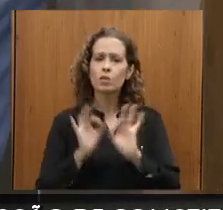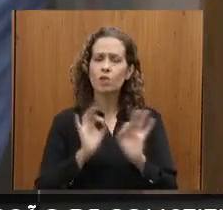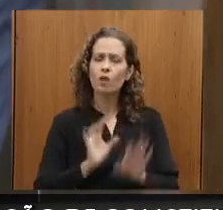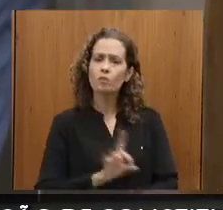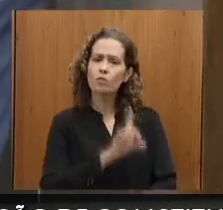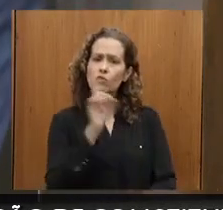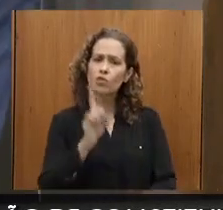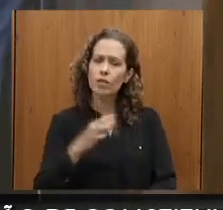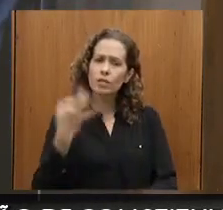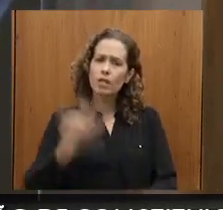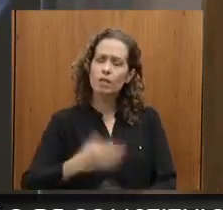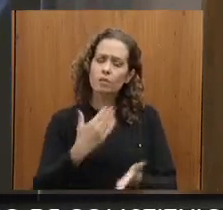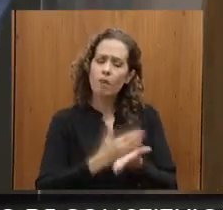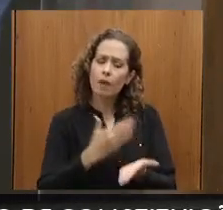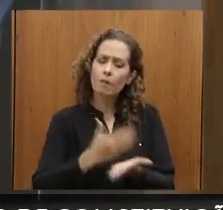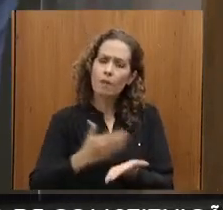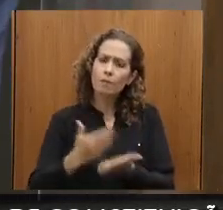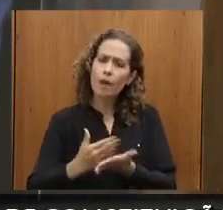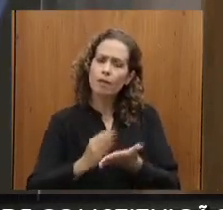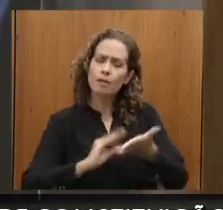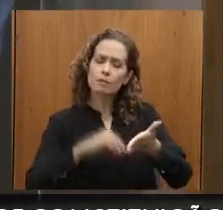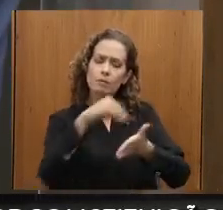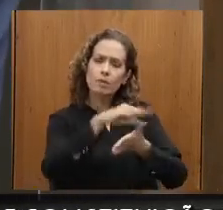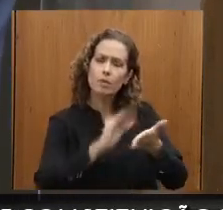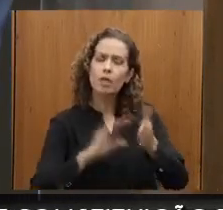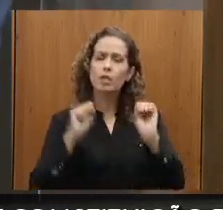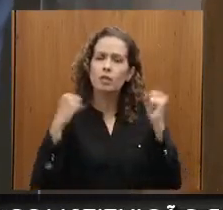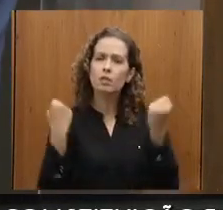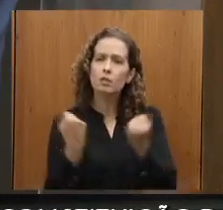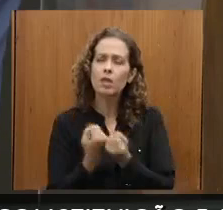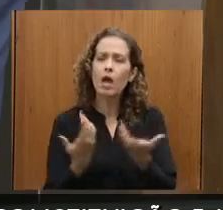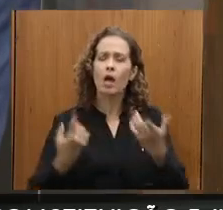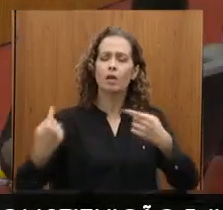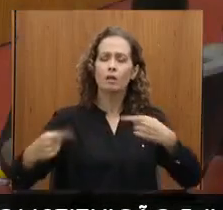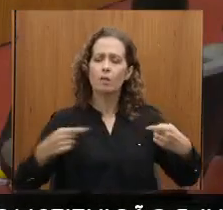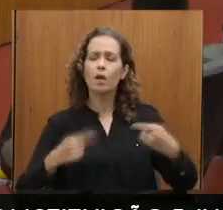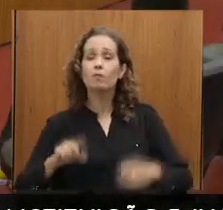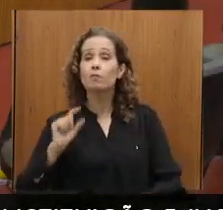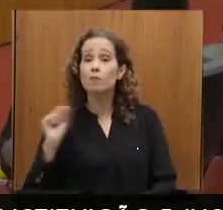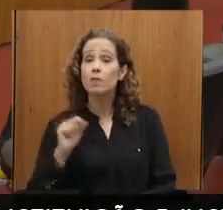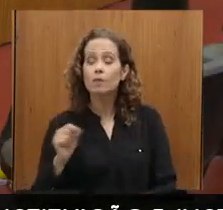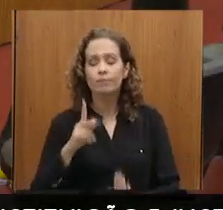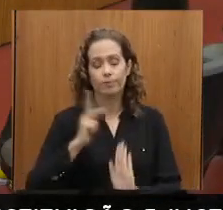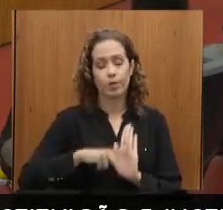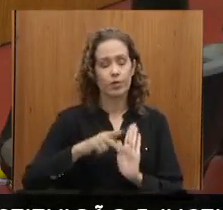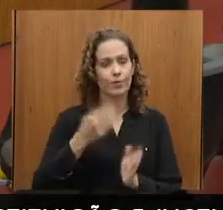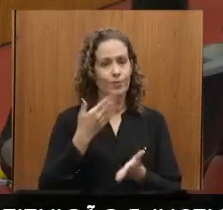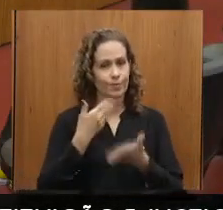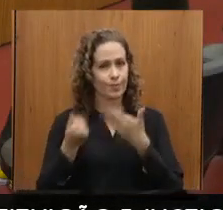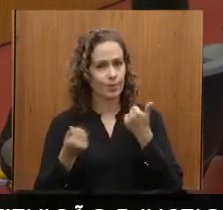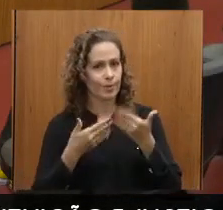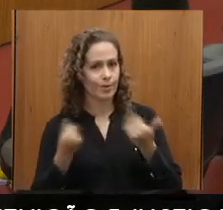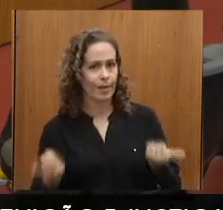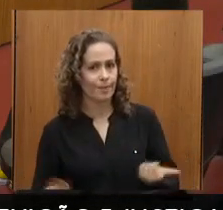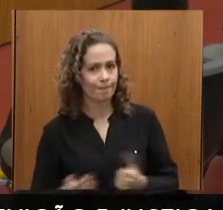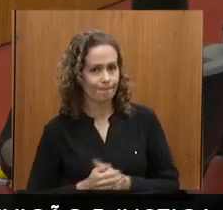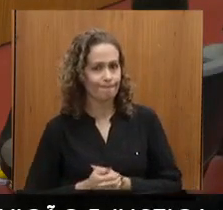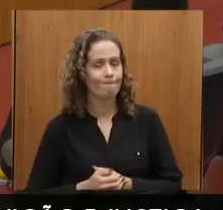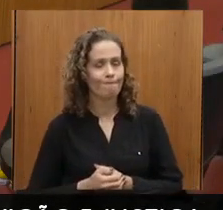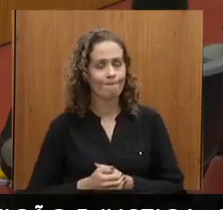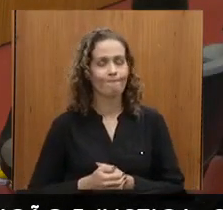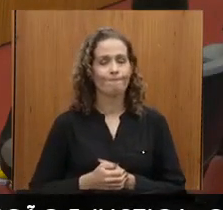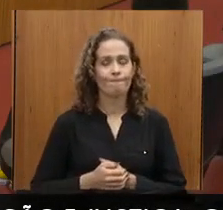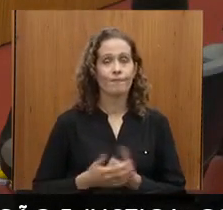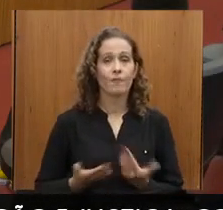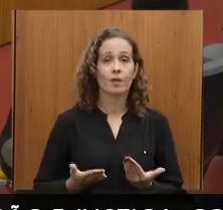Votamos contra, mas participamos do seminário, debate, sigo o debate, para quê? Para melhorar o projeto. Atenuar os efeitos